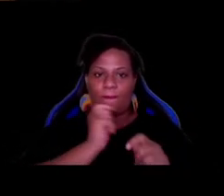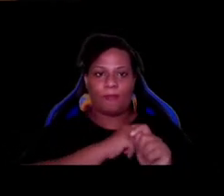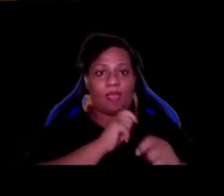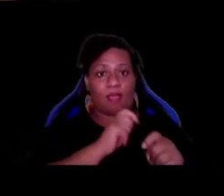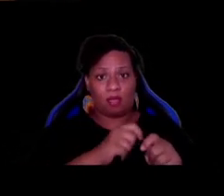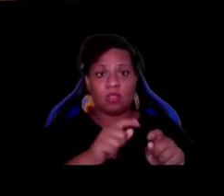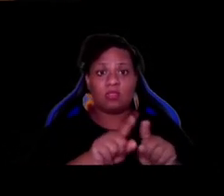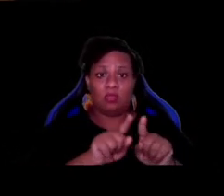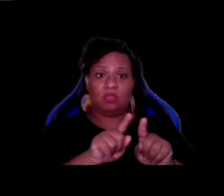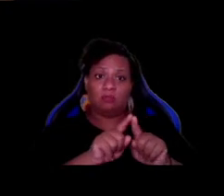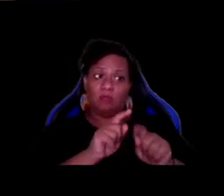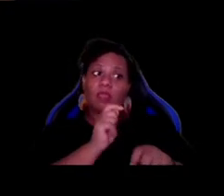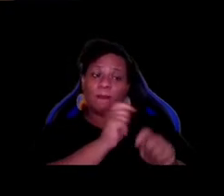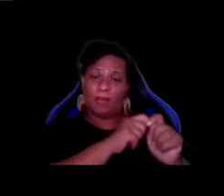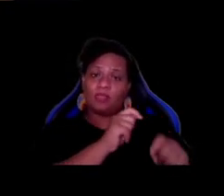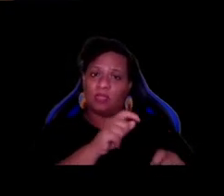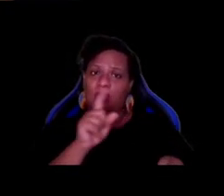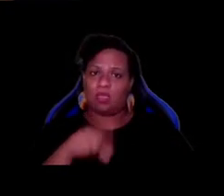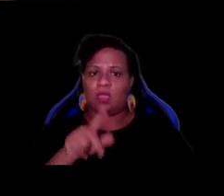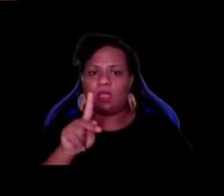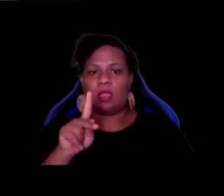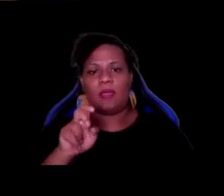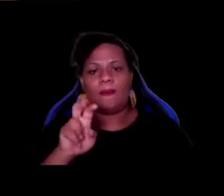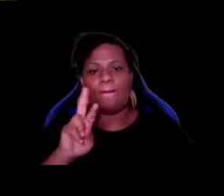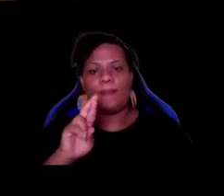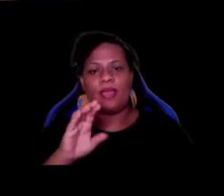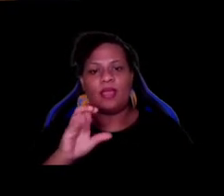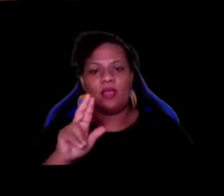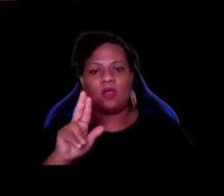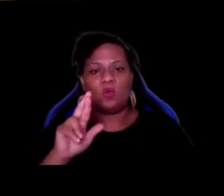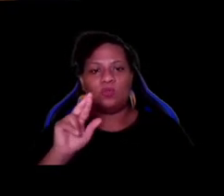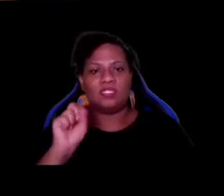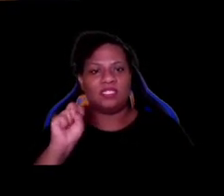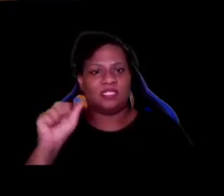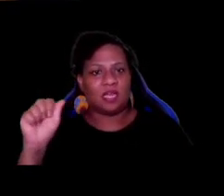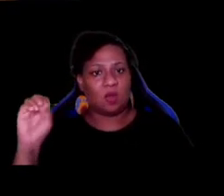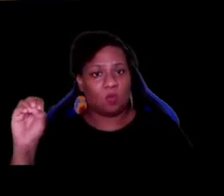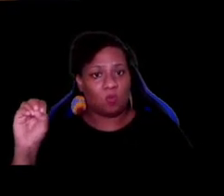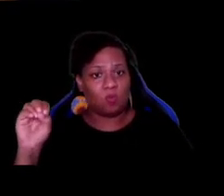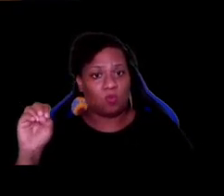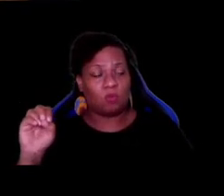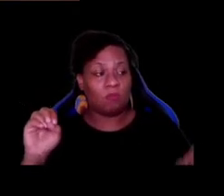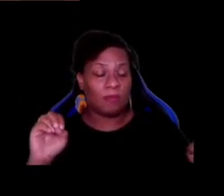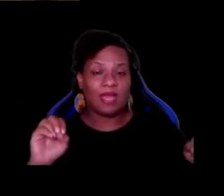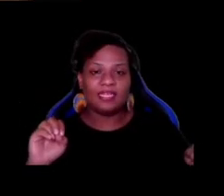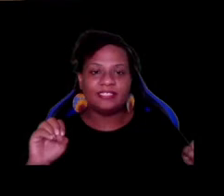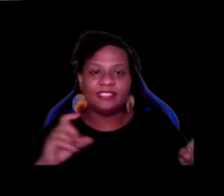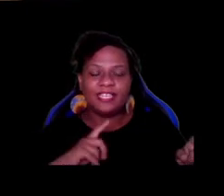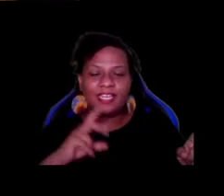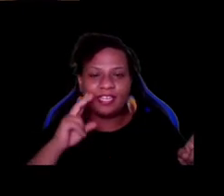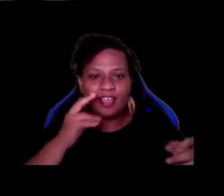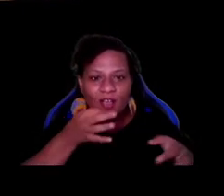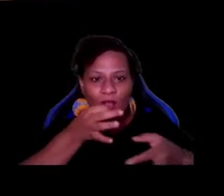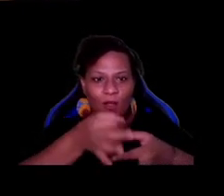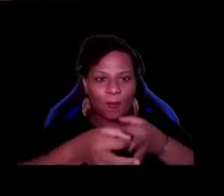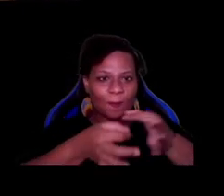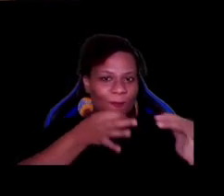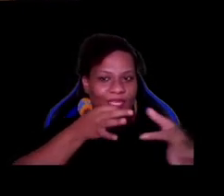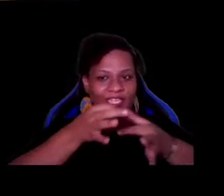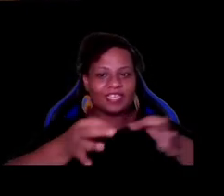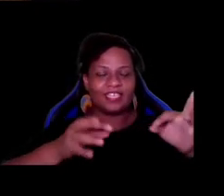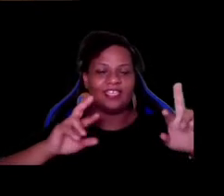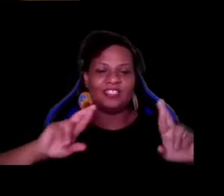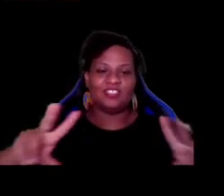de ser um instrumento, né, percussivo, mas são visões